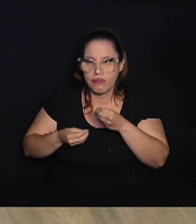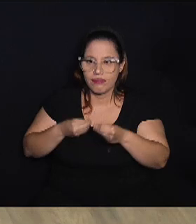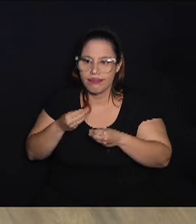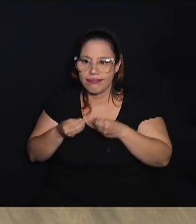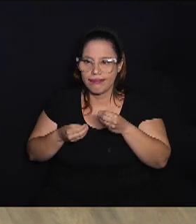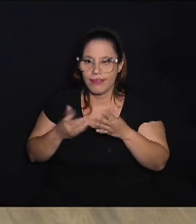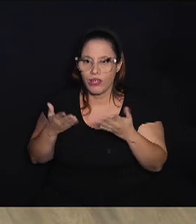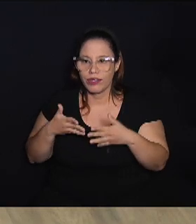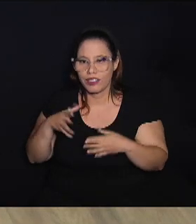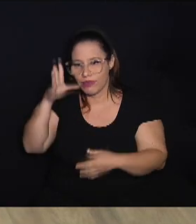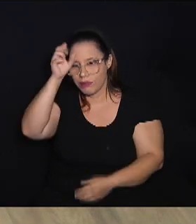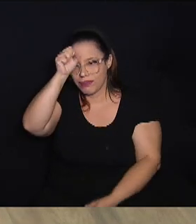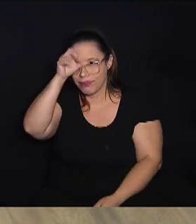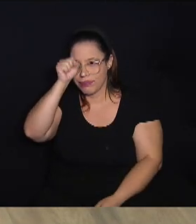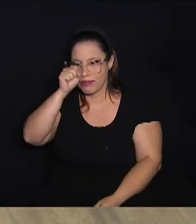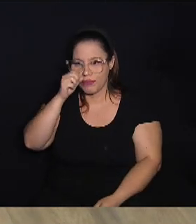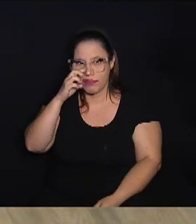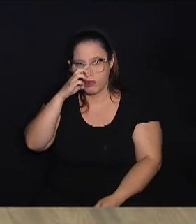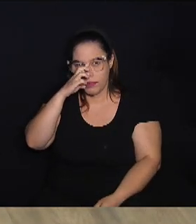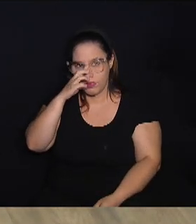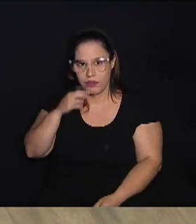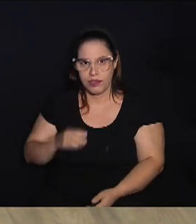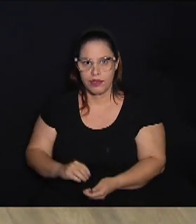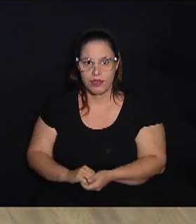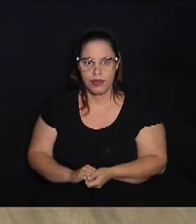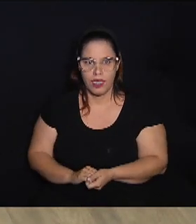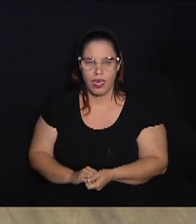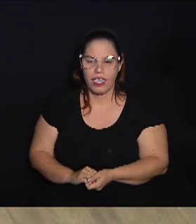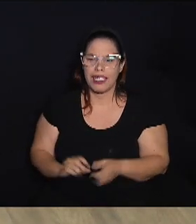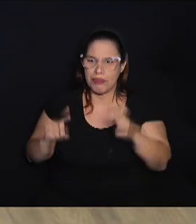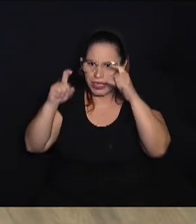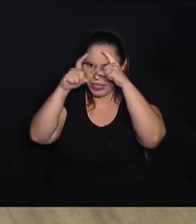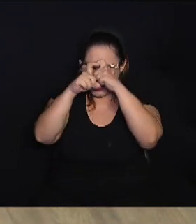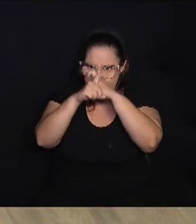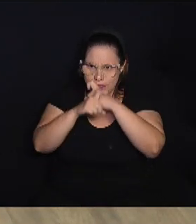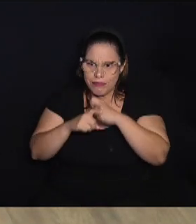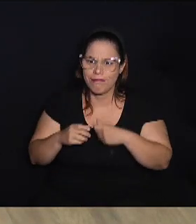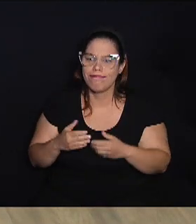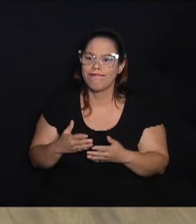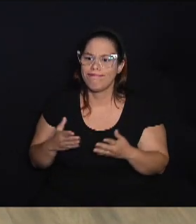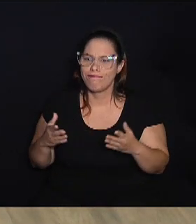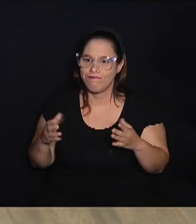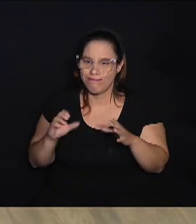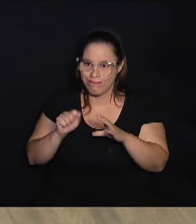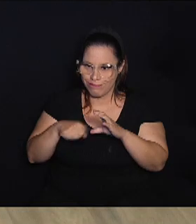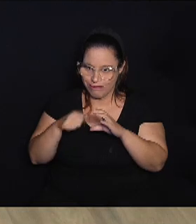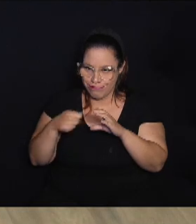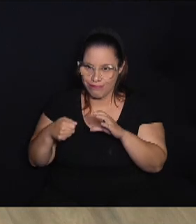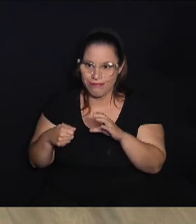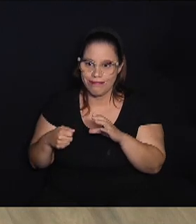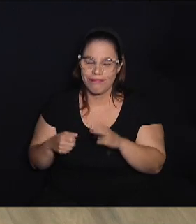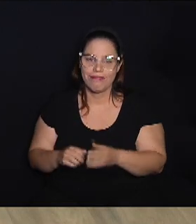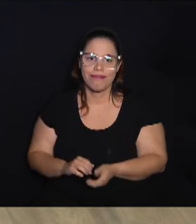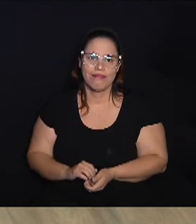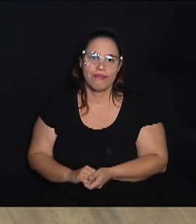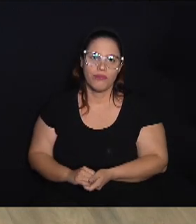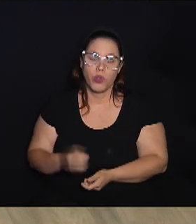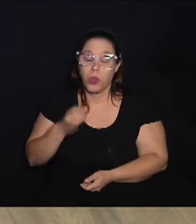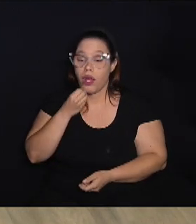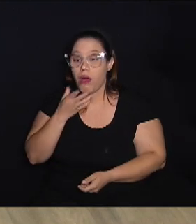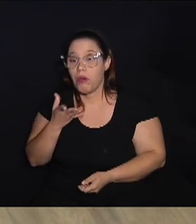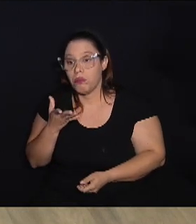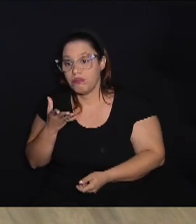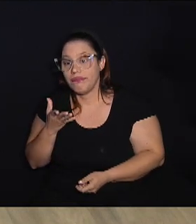nós vamos saber. É bem bacana, mas acho que deve ter bastante perrengue durante o programa, então certamente nós vamos saber o lado bom,